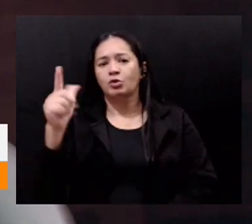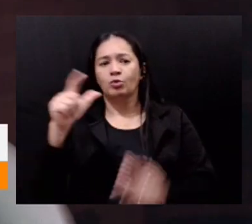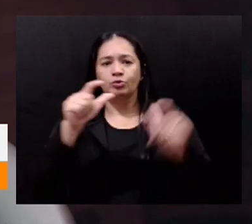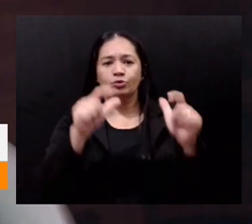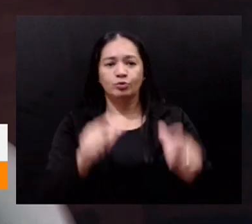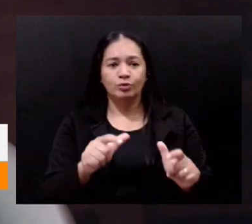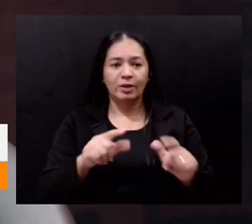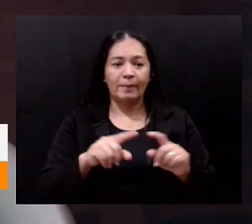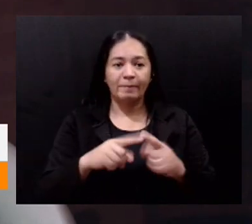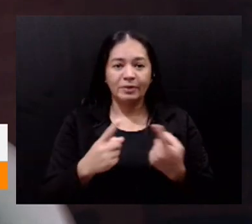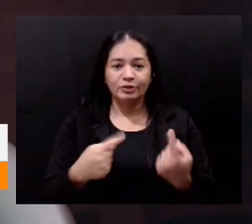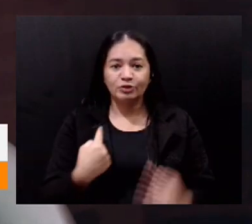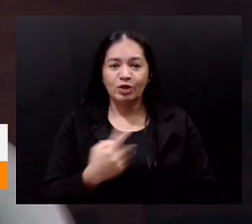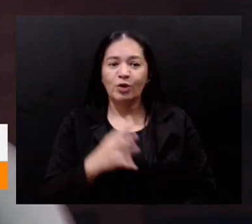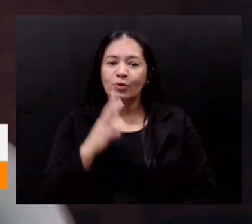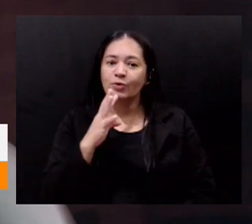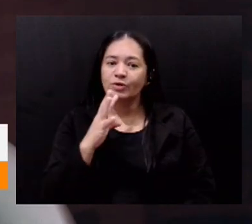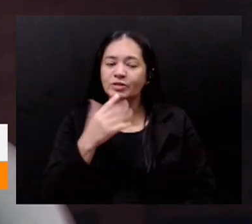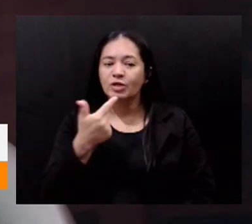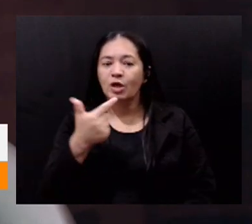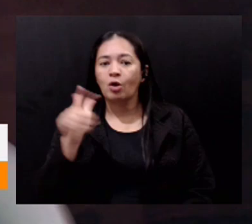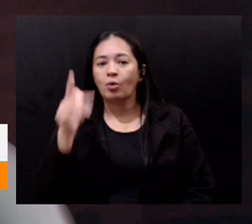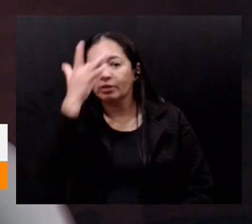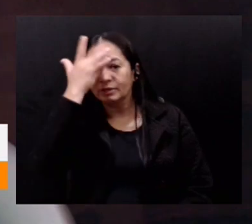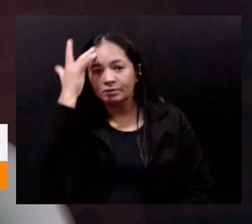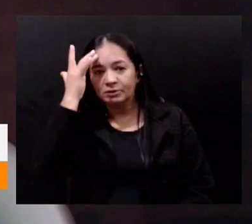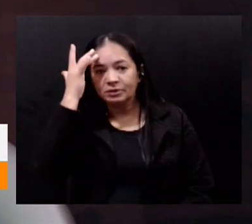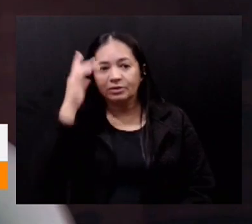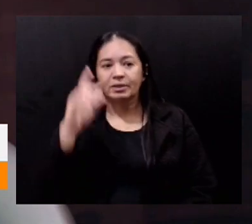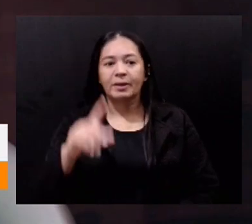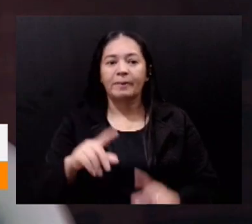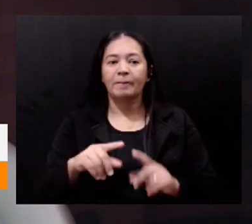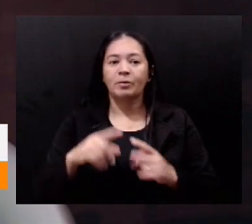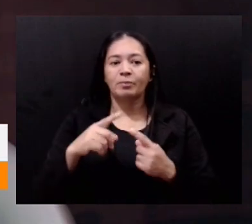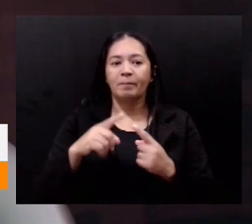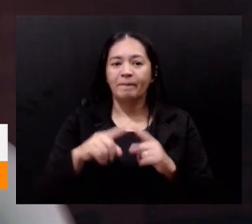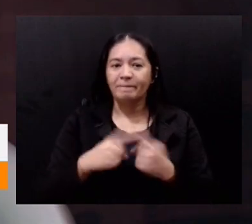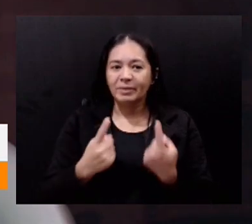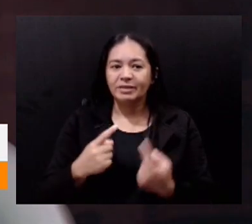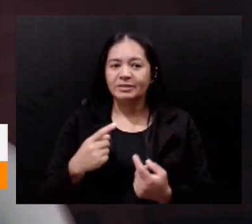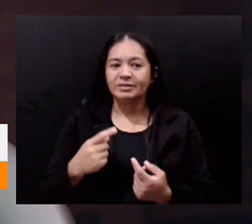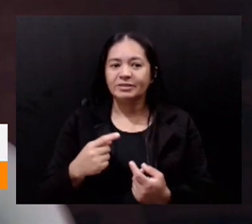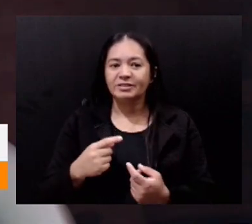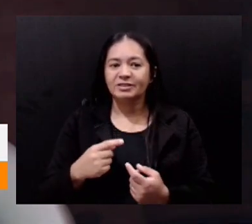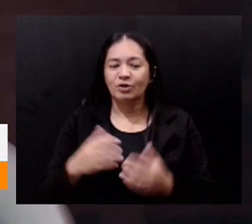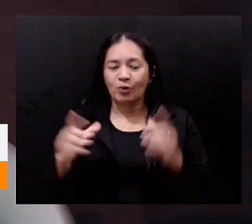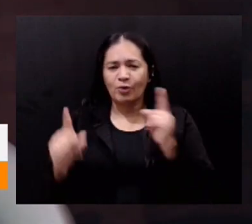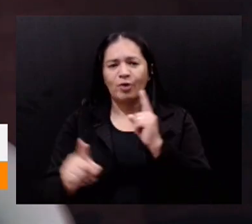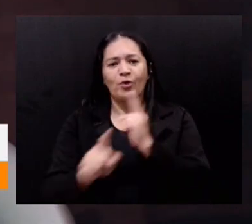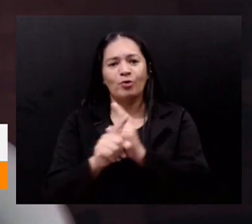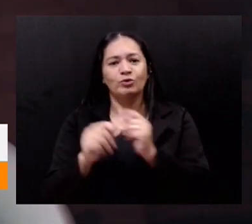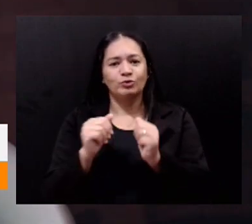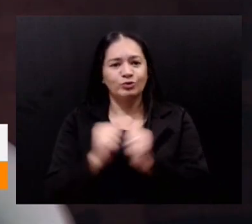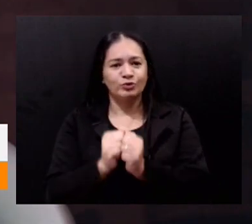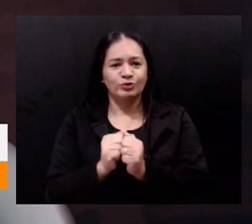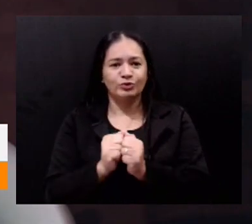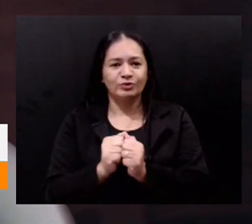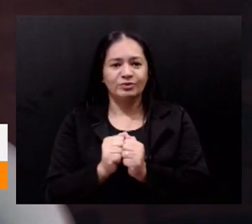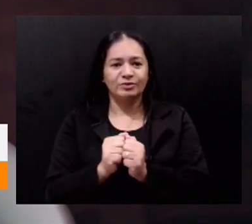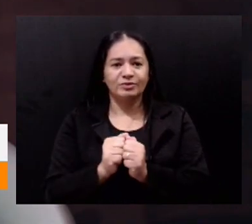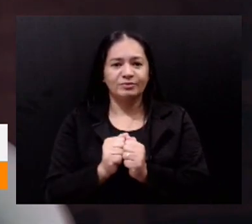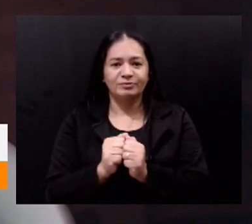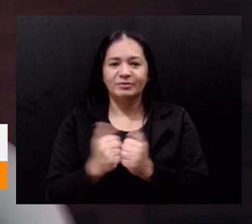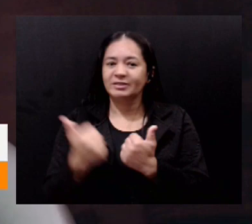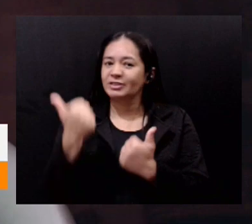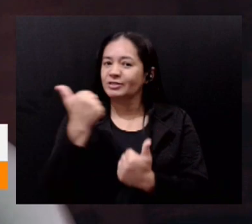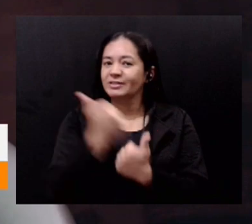conhecer outras pessoas, né, então ter um outro tipo de contato, mas o encontro de você estar junto presencial, nada tira isso da gente, de